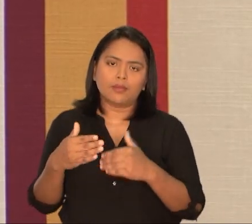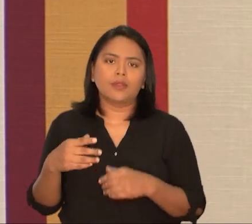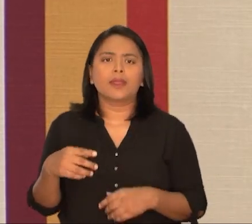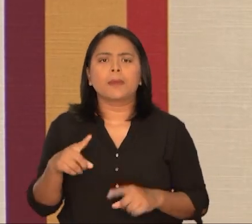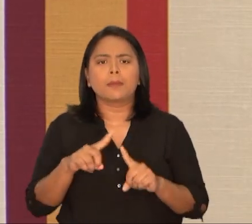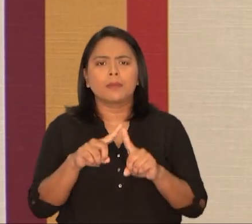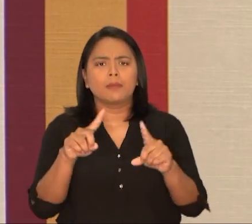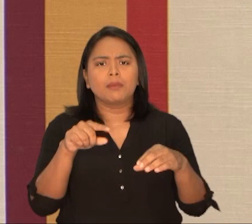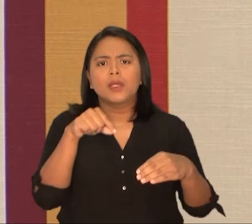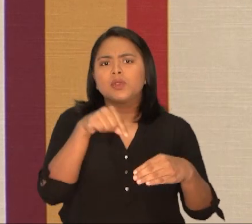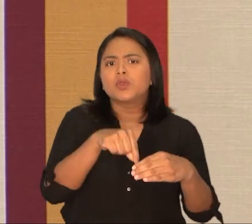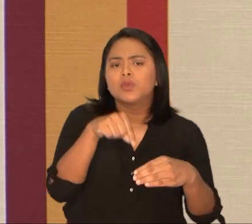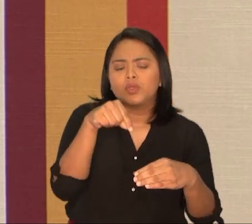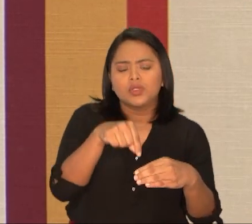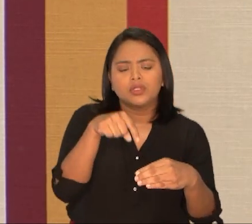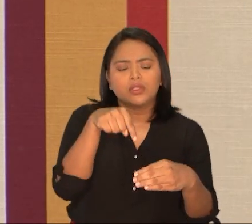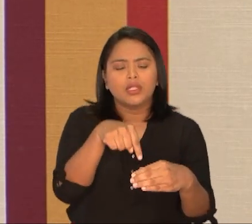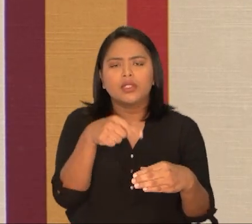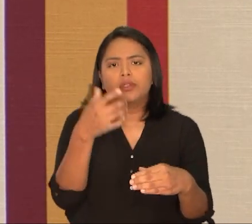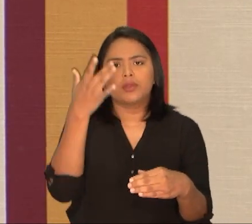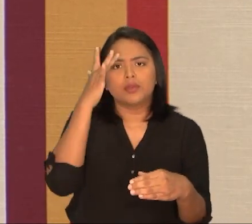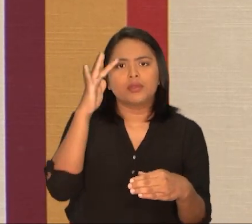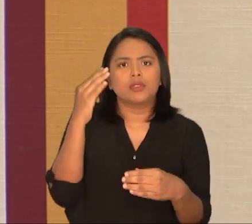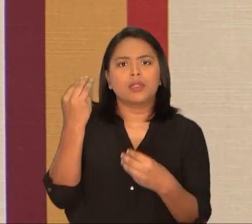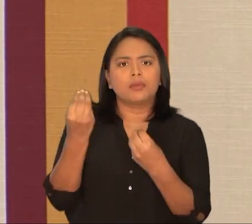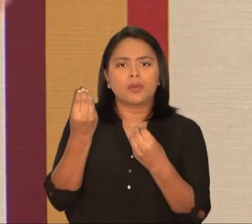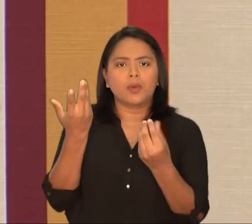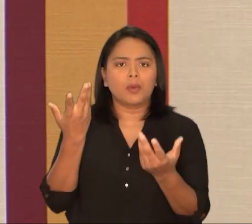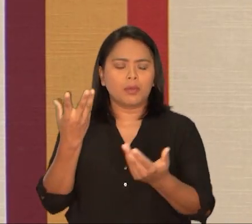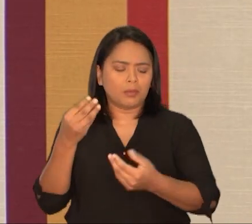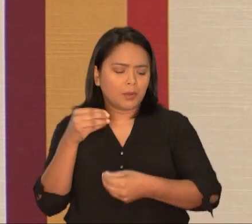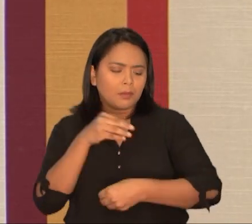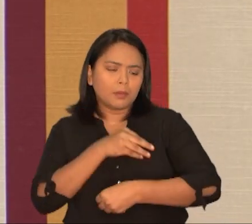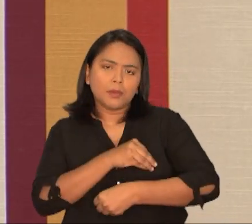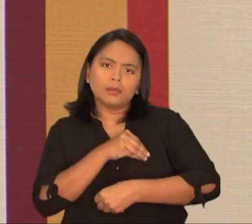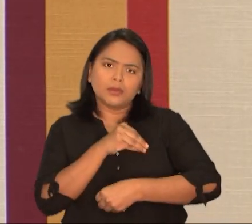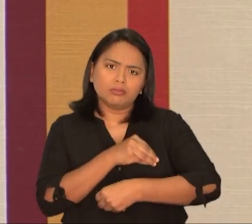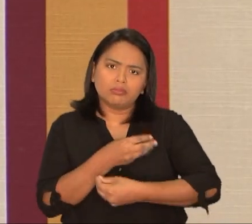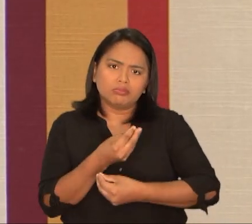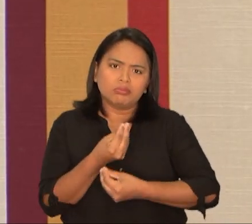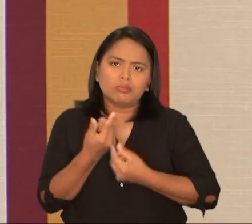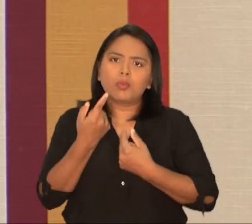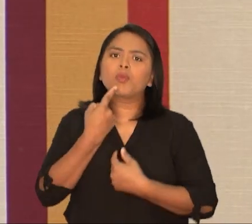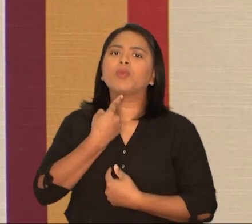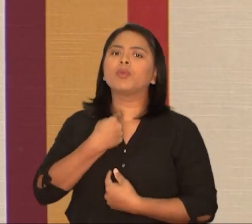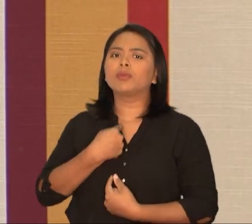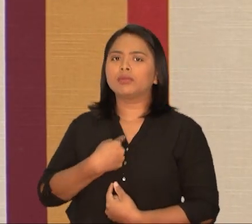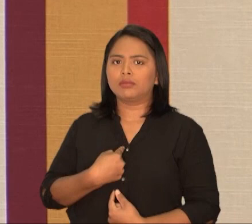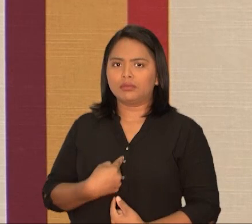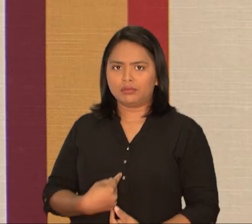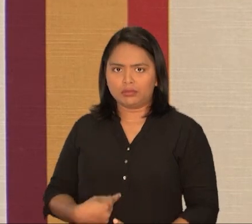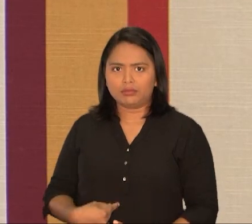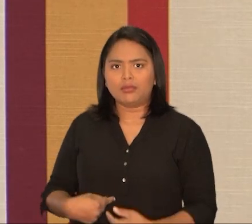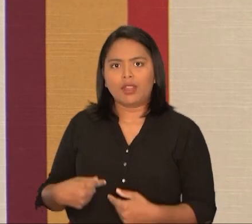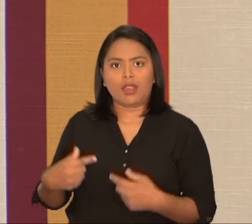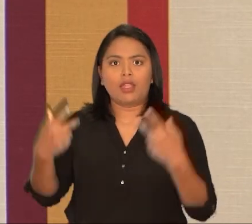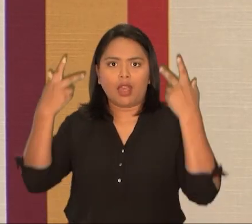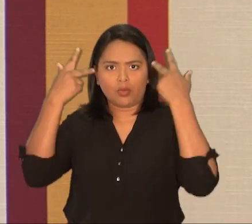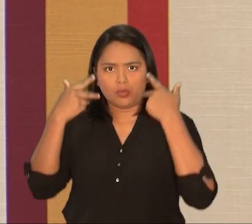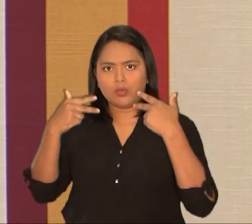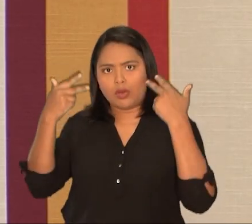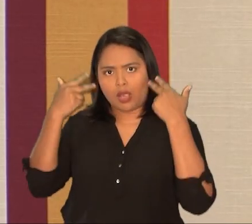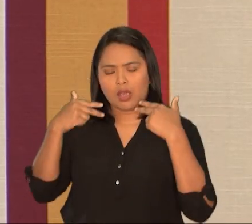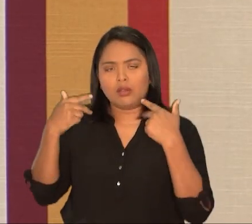tem é que a gente nunca sabe de que maneira esse chá vai ser absorvido e esse neném vai digerir esse alimento, que é medicinal. Então, a